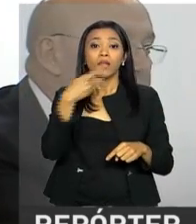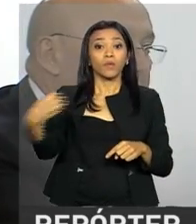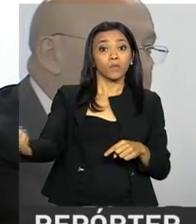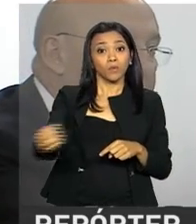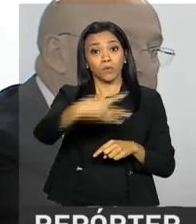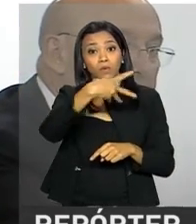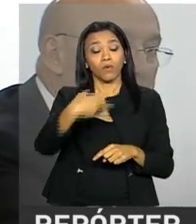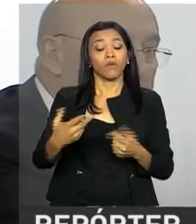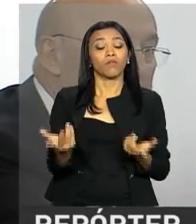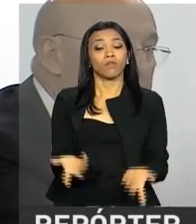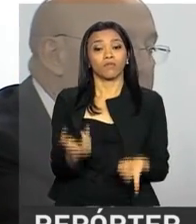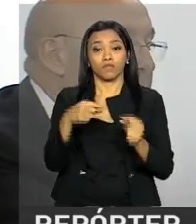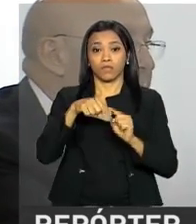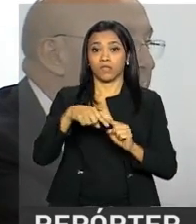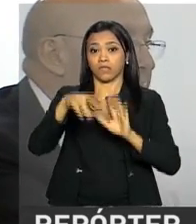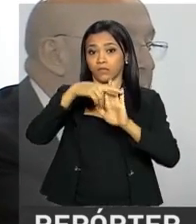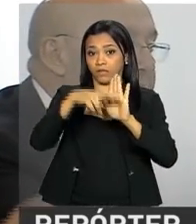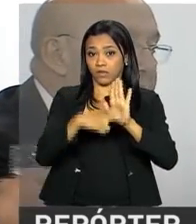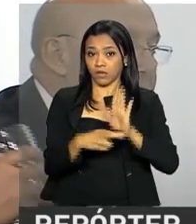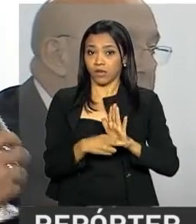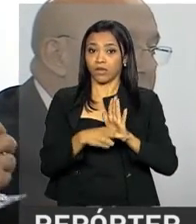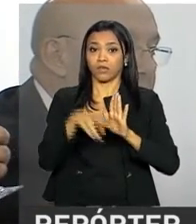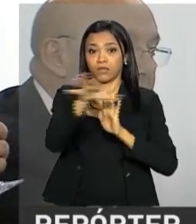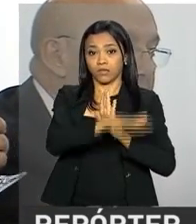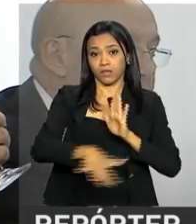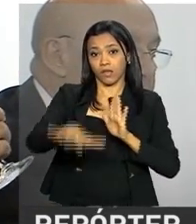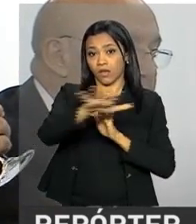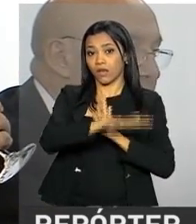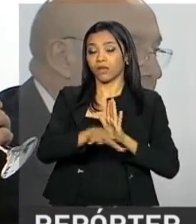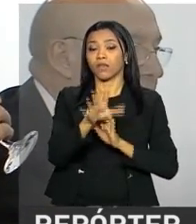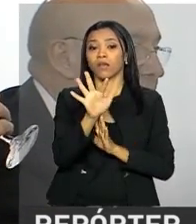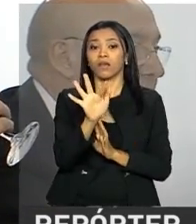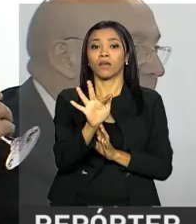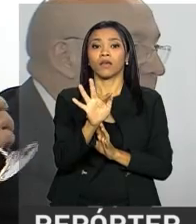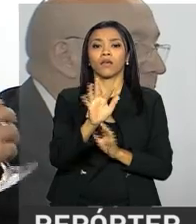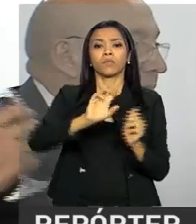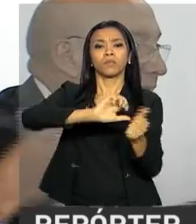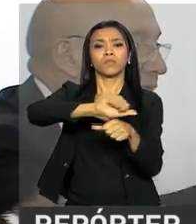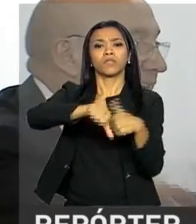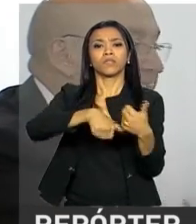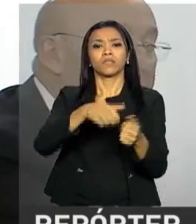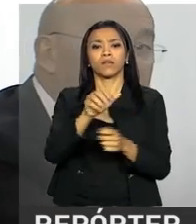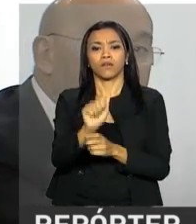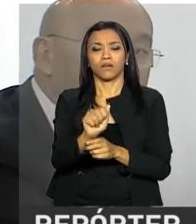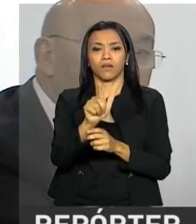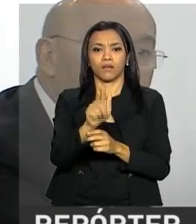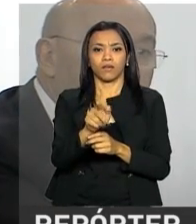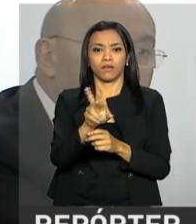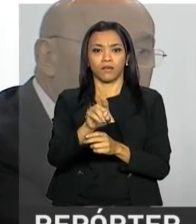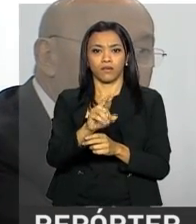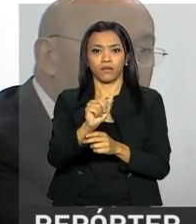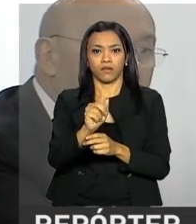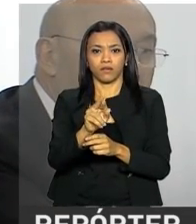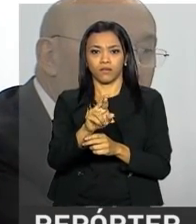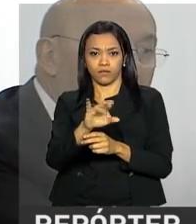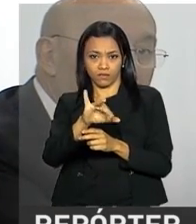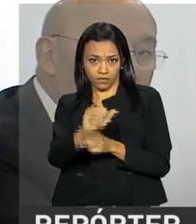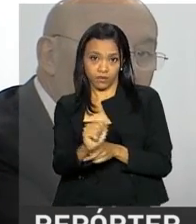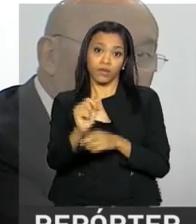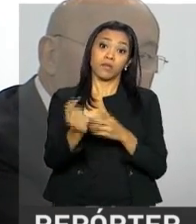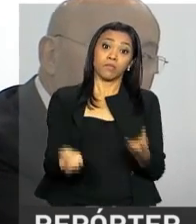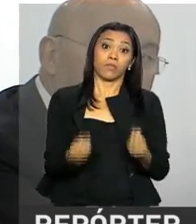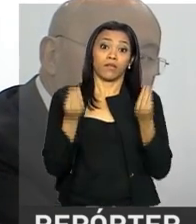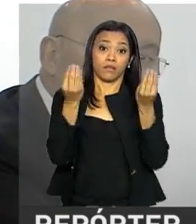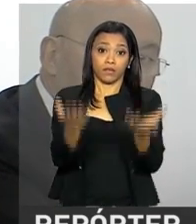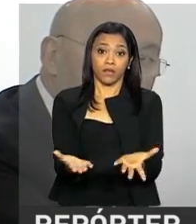marco legal da reforma agrária que deve ser editado por meio de uma medida provisória e que deve aumentar o número de títulos concedidos de terras